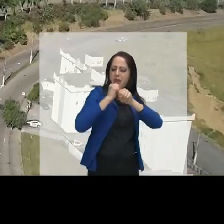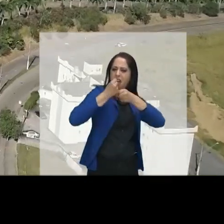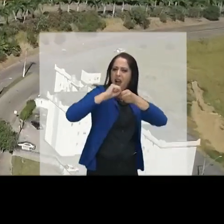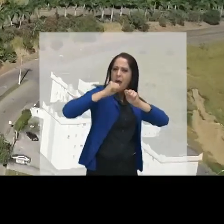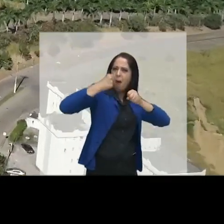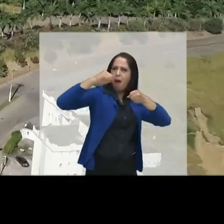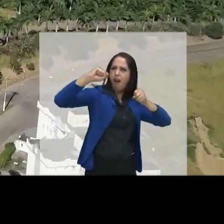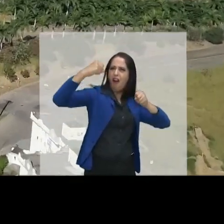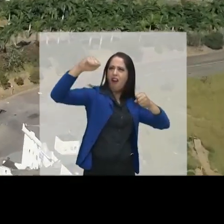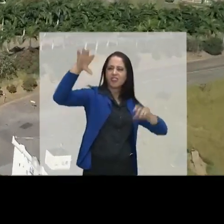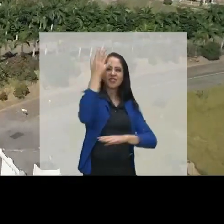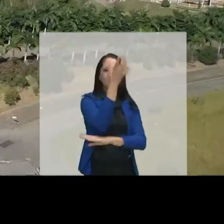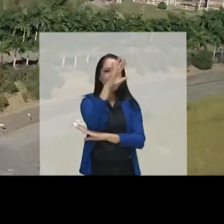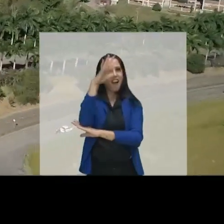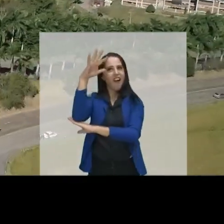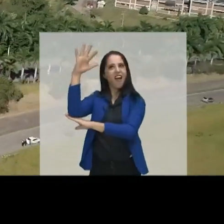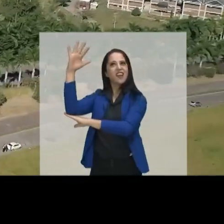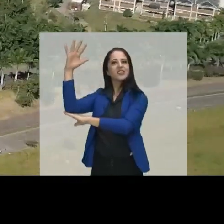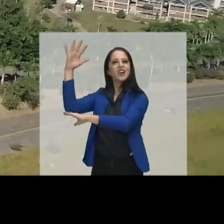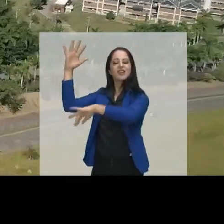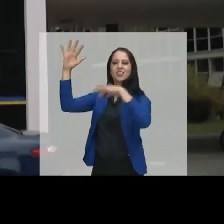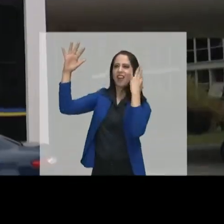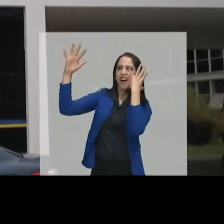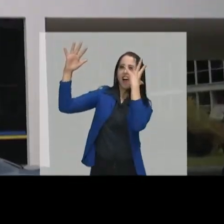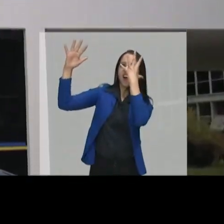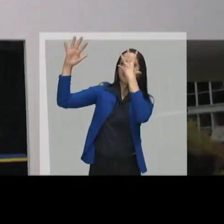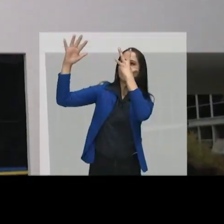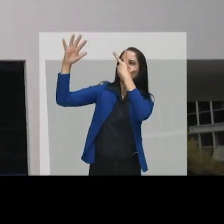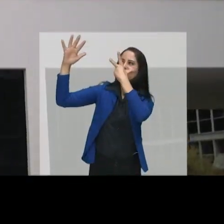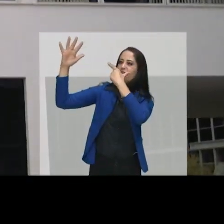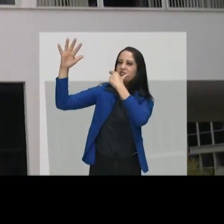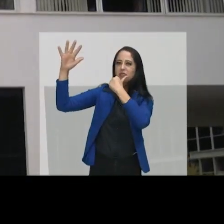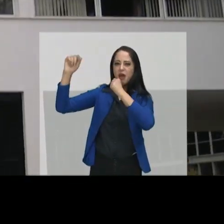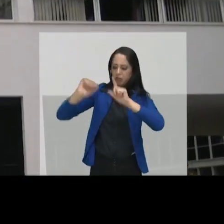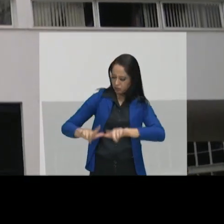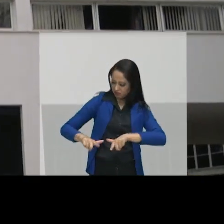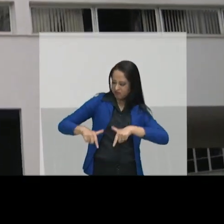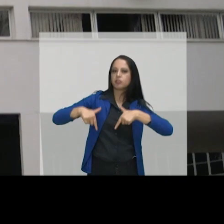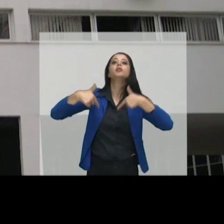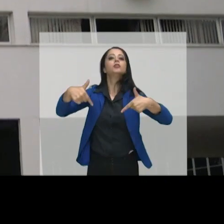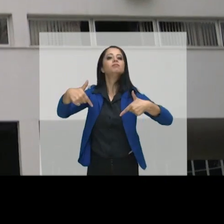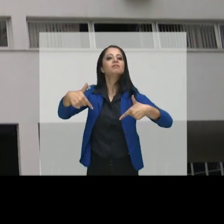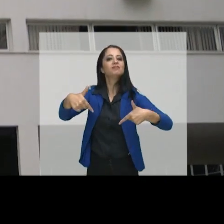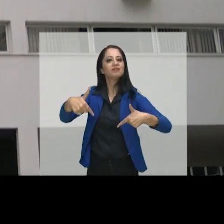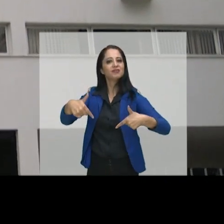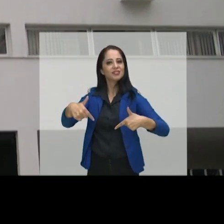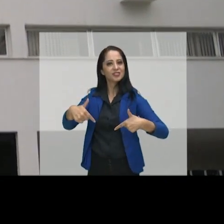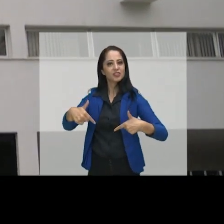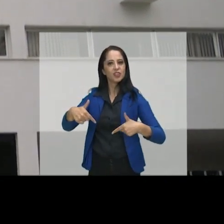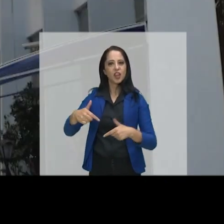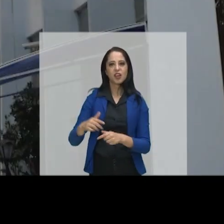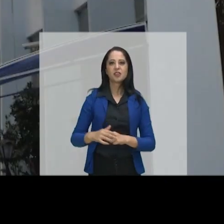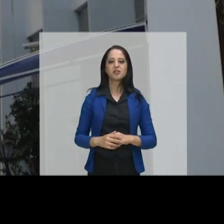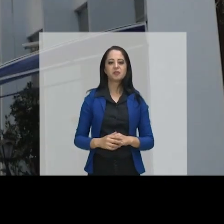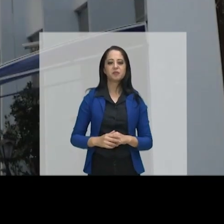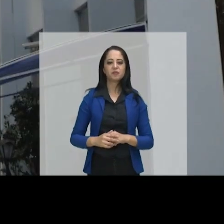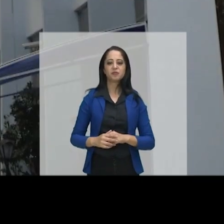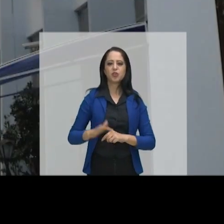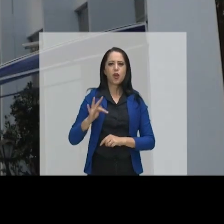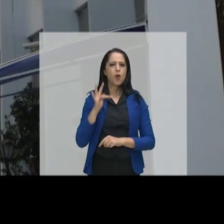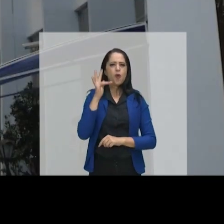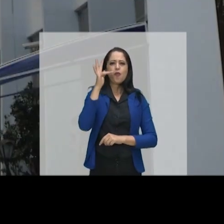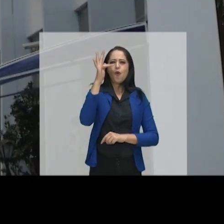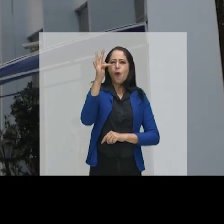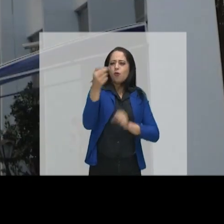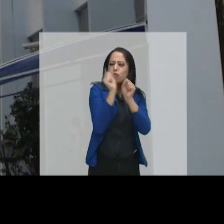gigante pela própria natureza. És bela, és forte, pavio do colosso, e o teu